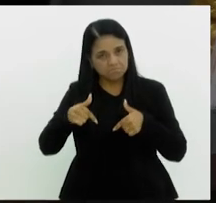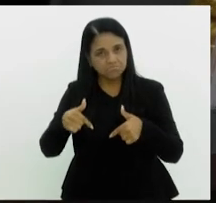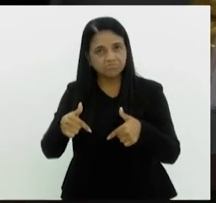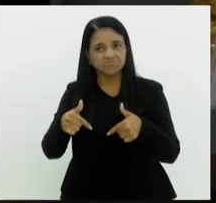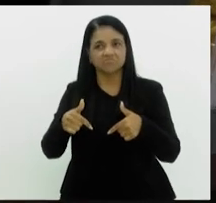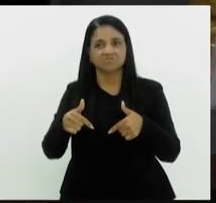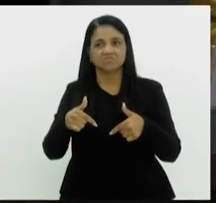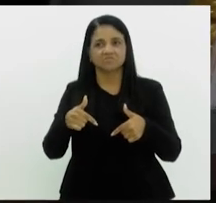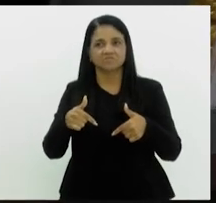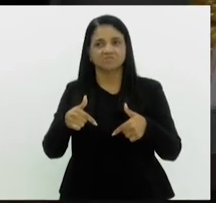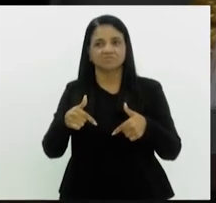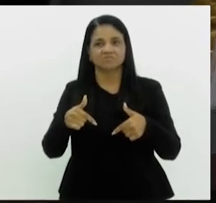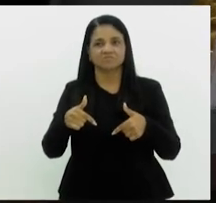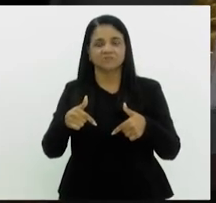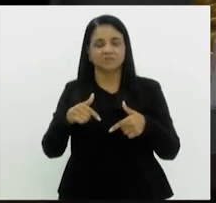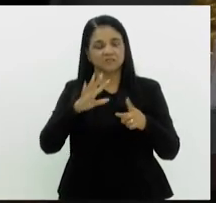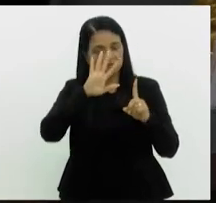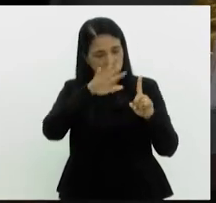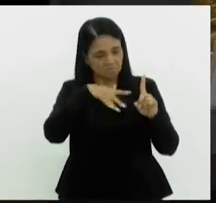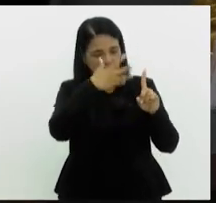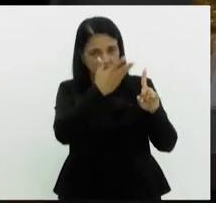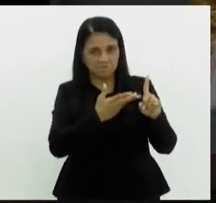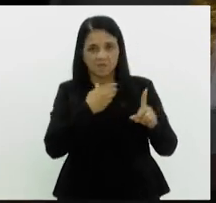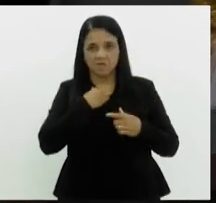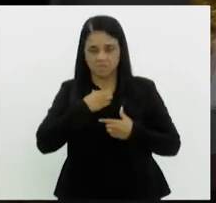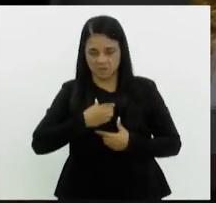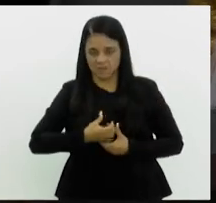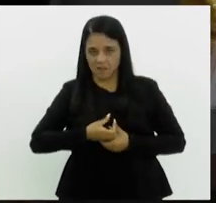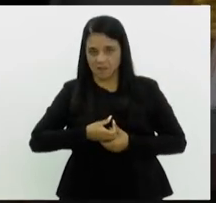desta grande honraria, a medalha